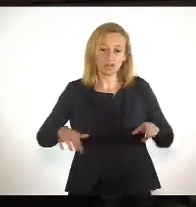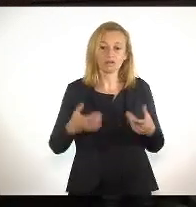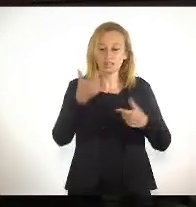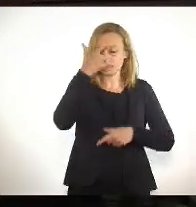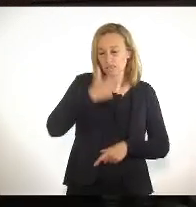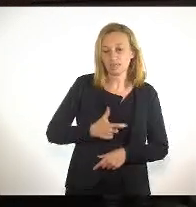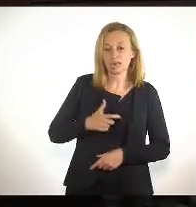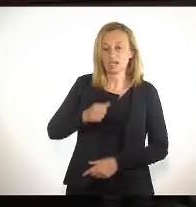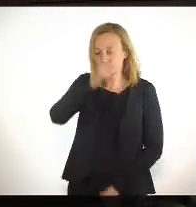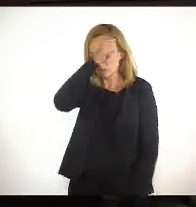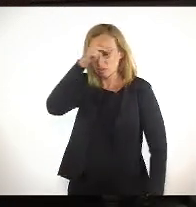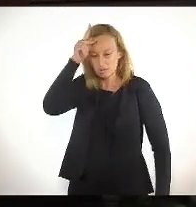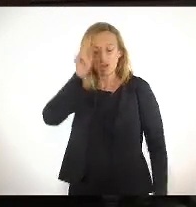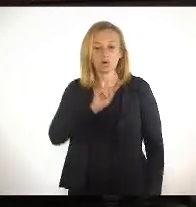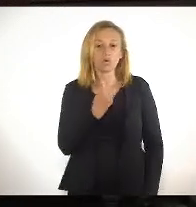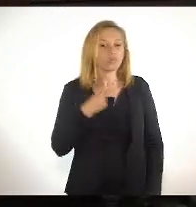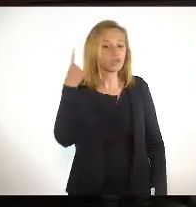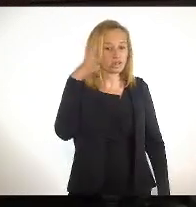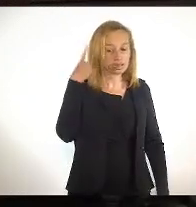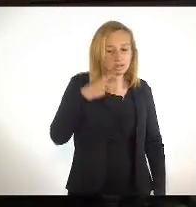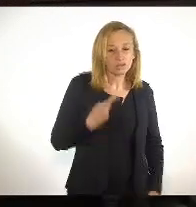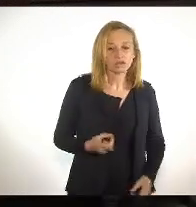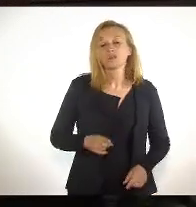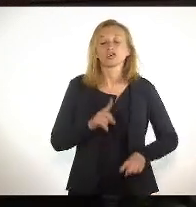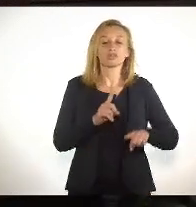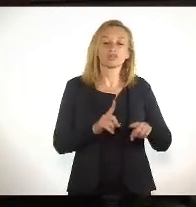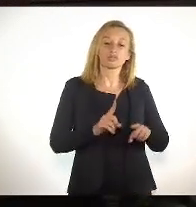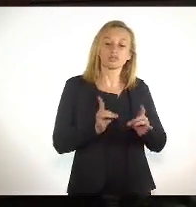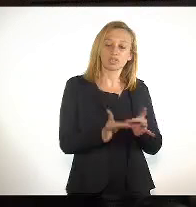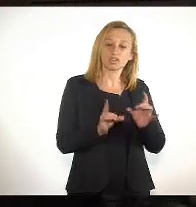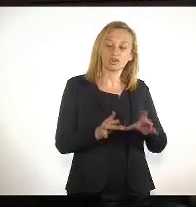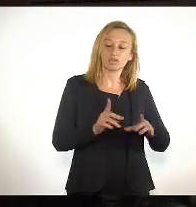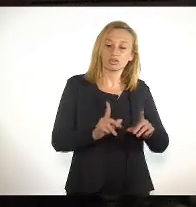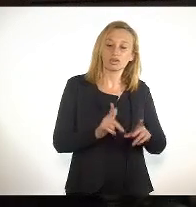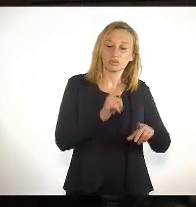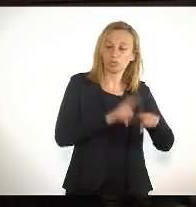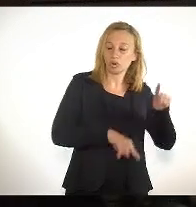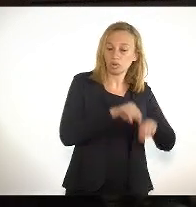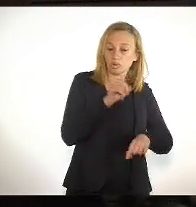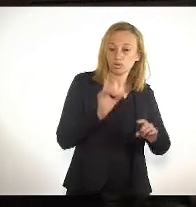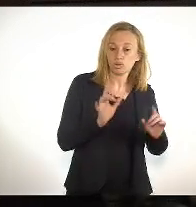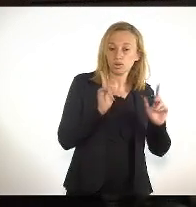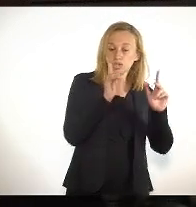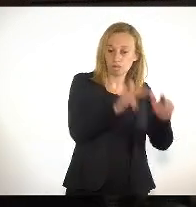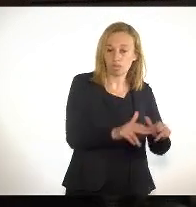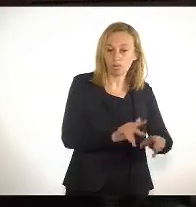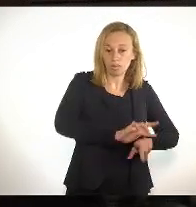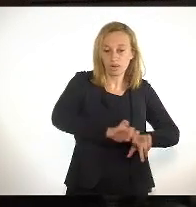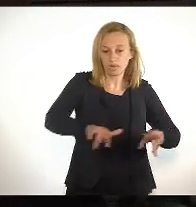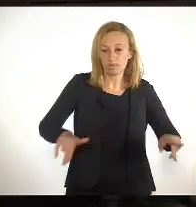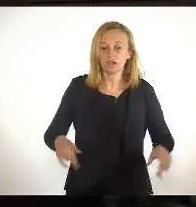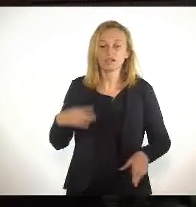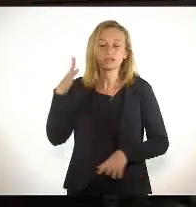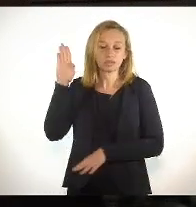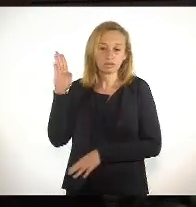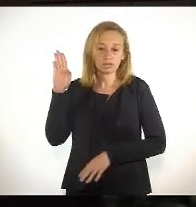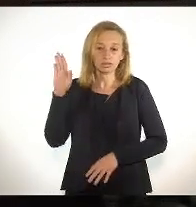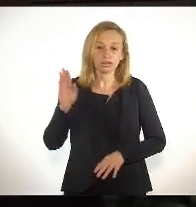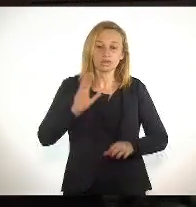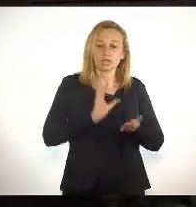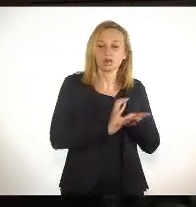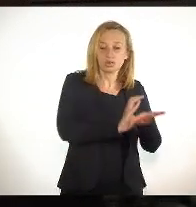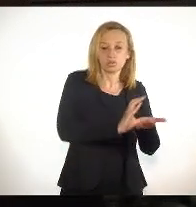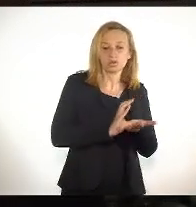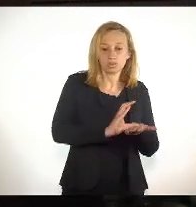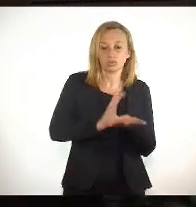especial. Pessoas que vendem o mesmo produto para diversos candidatos, assim subtraindo recurso de todos